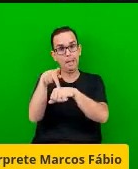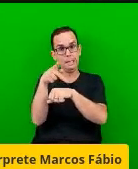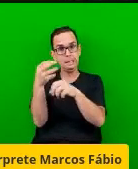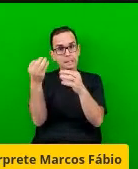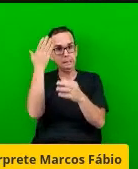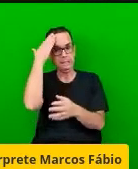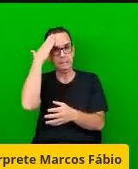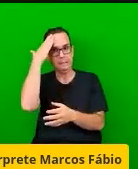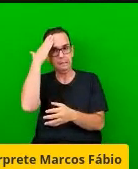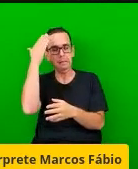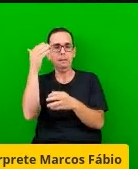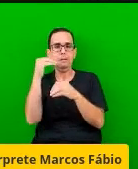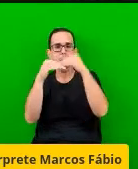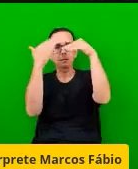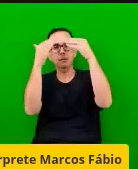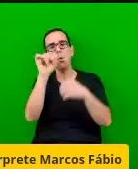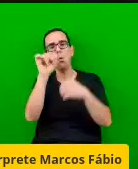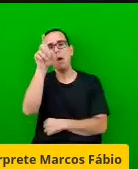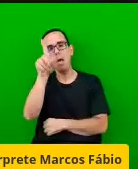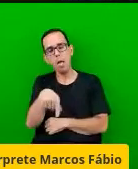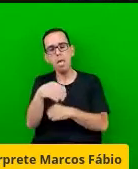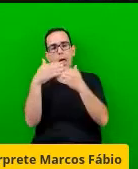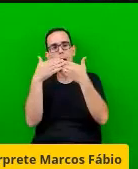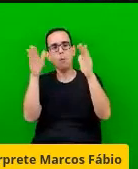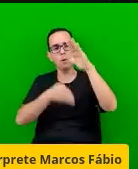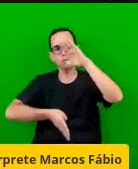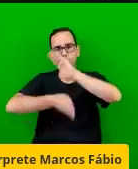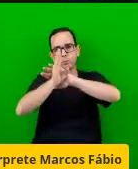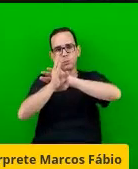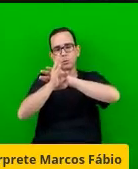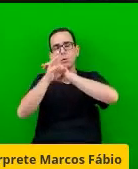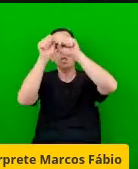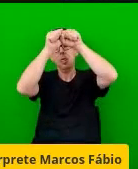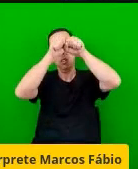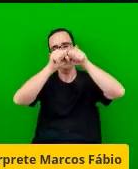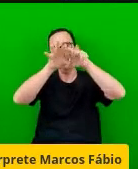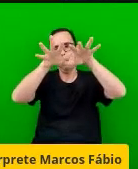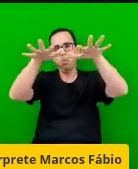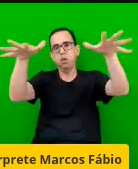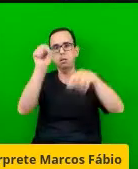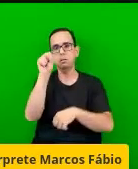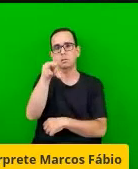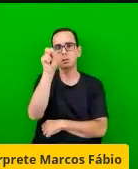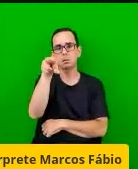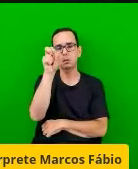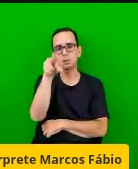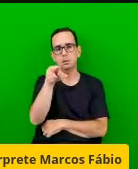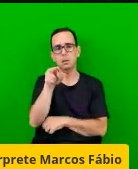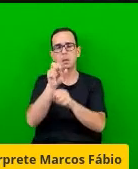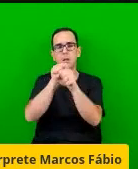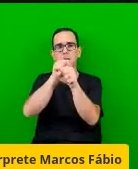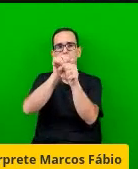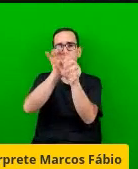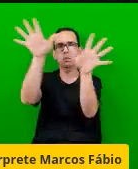estão ou são a porta de entrada, ou são os grandes difusores do vírus para o restante do